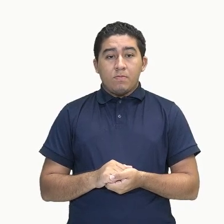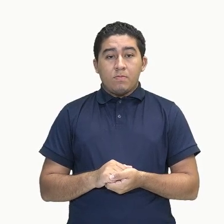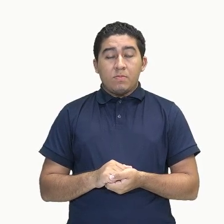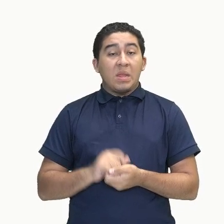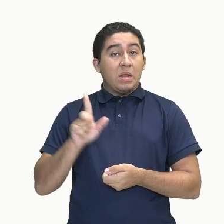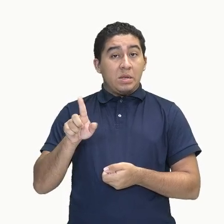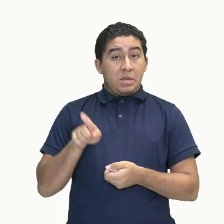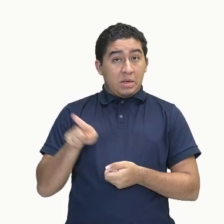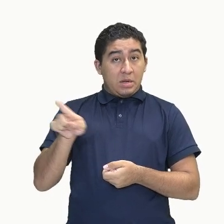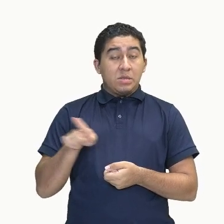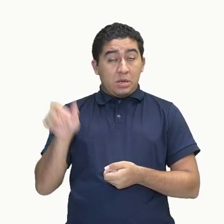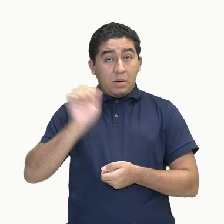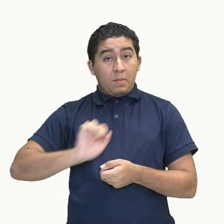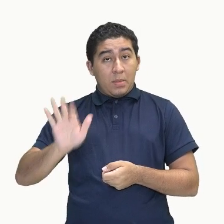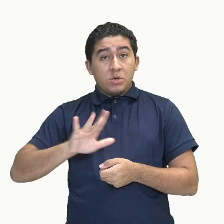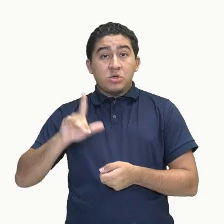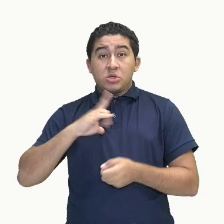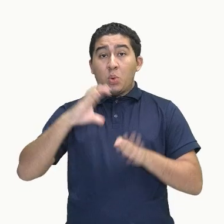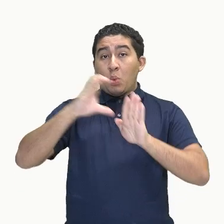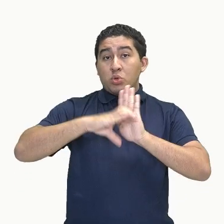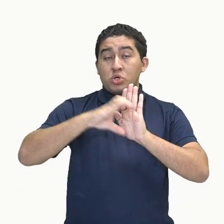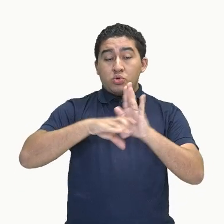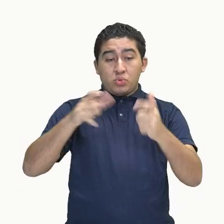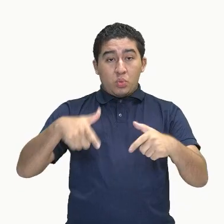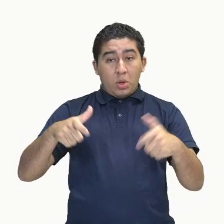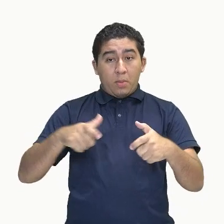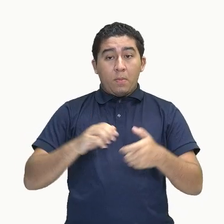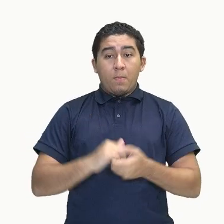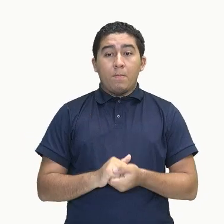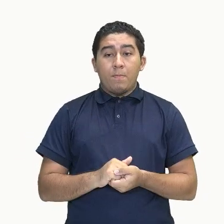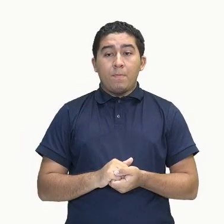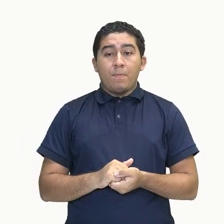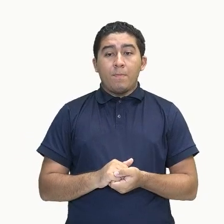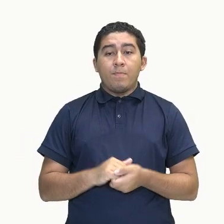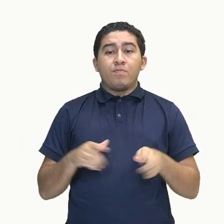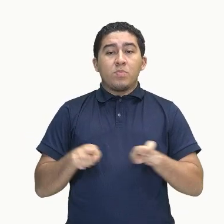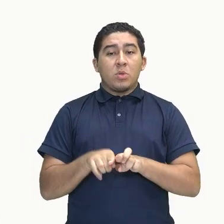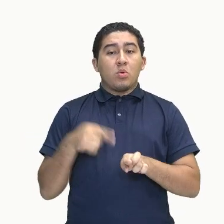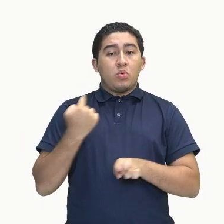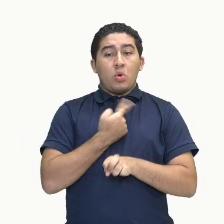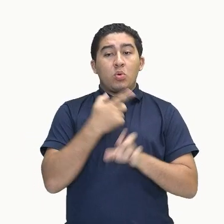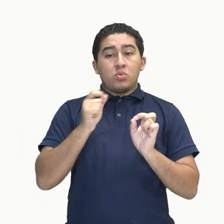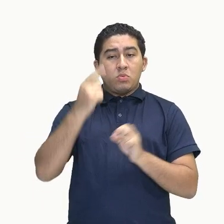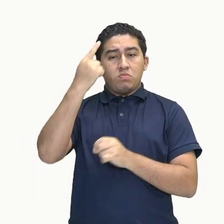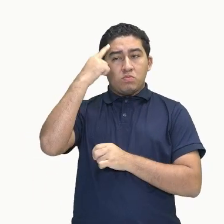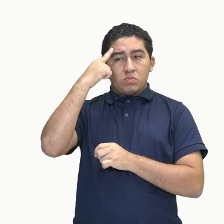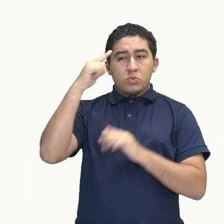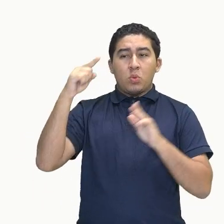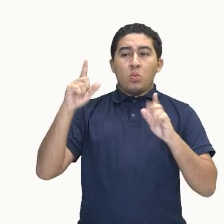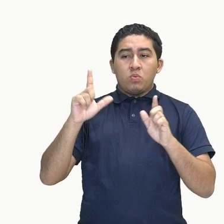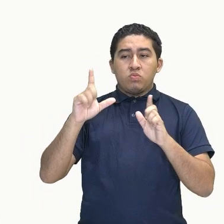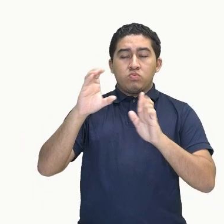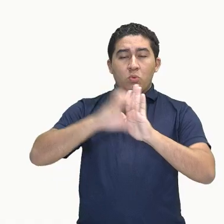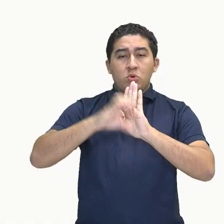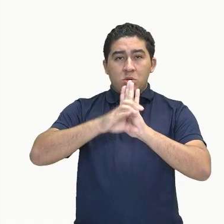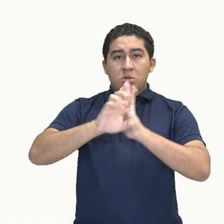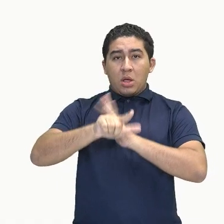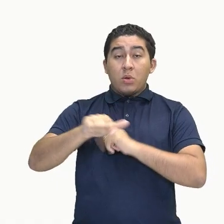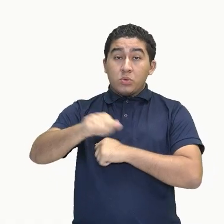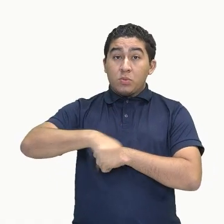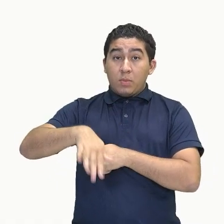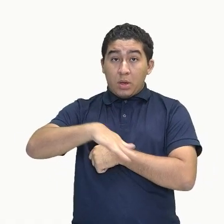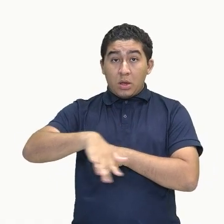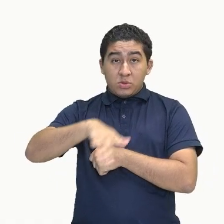temos esse conceito de lugar. Então, a gente vai definir esse conceito, né, como esse espaço de